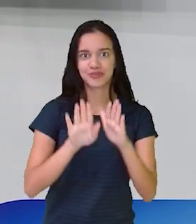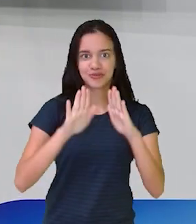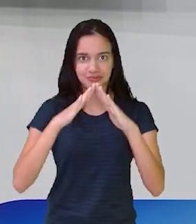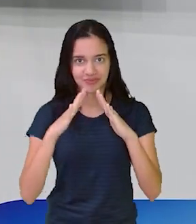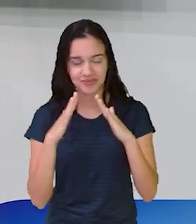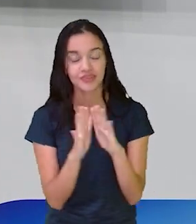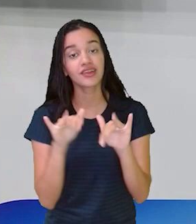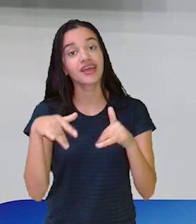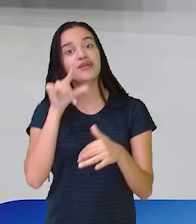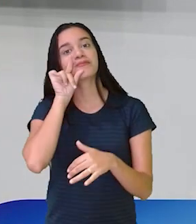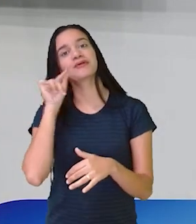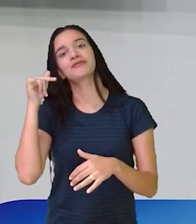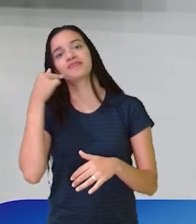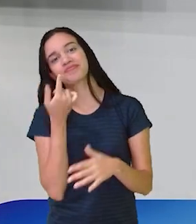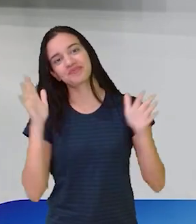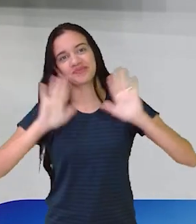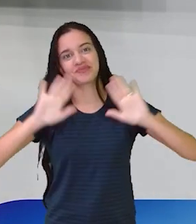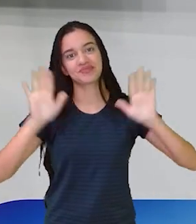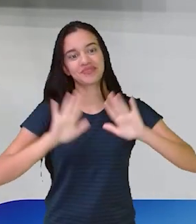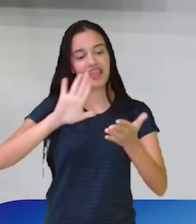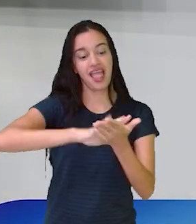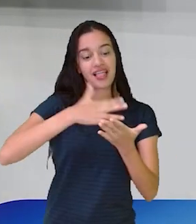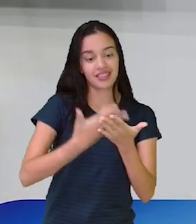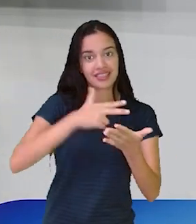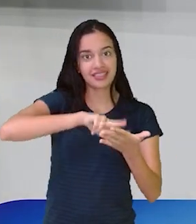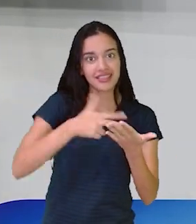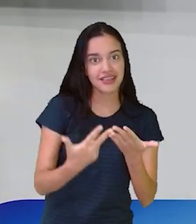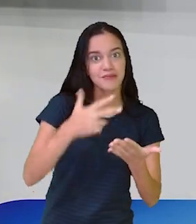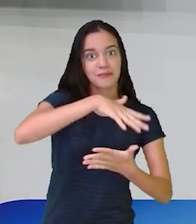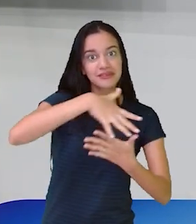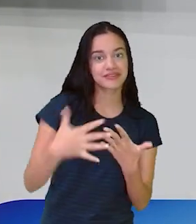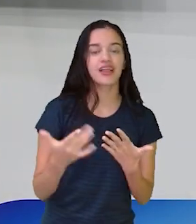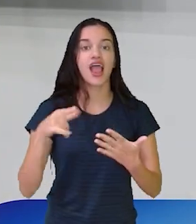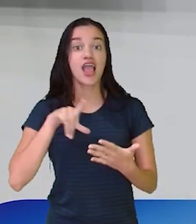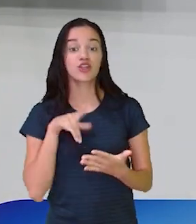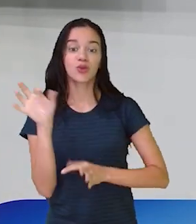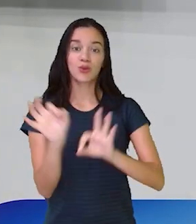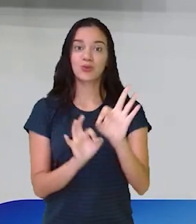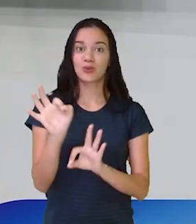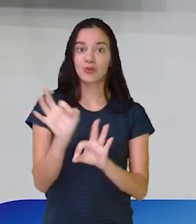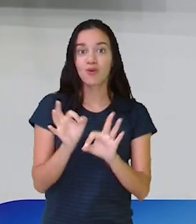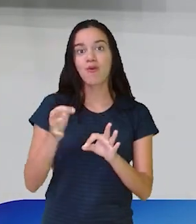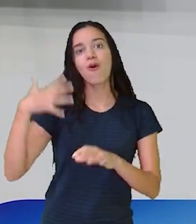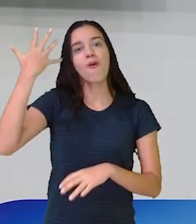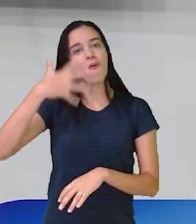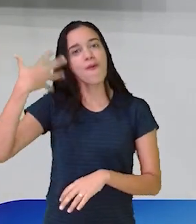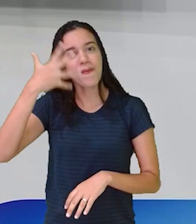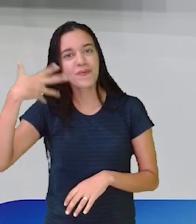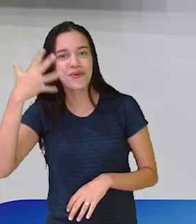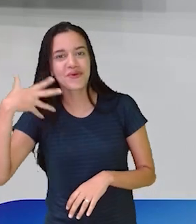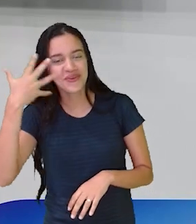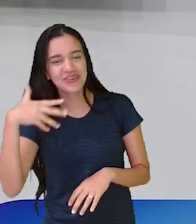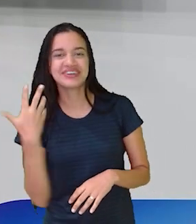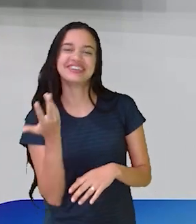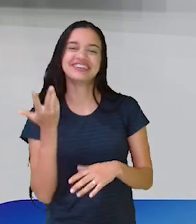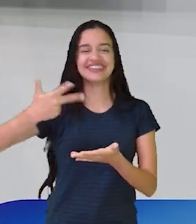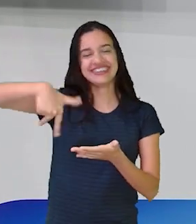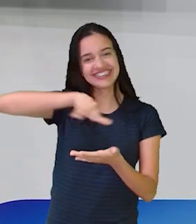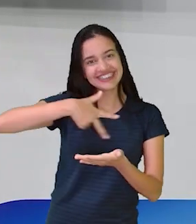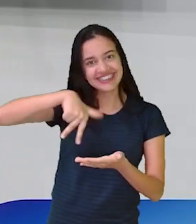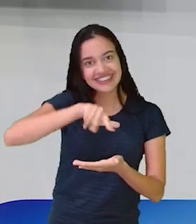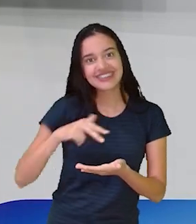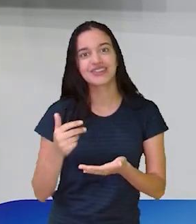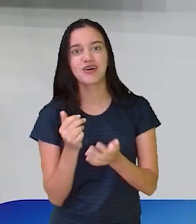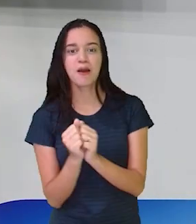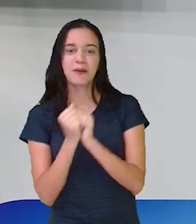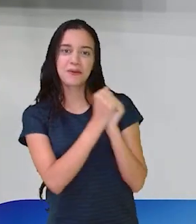né? Midian maravilhosa, eu tinha separado uma música para ela dançar comigo aqui